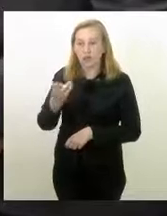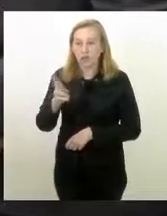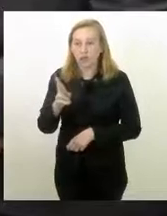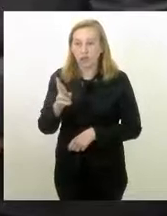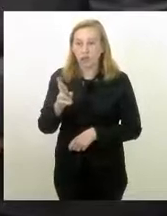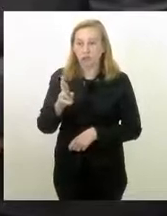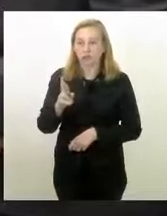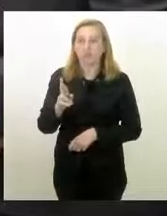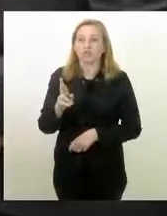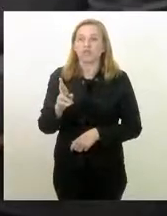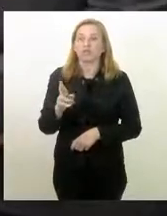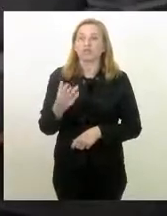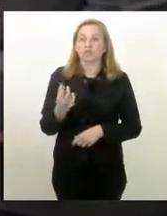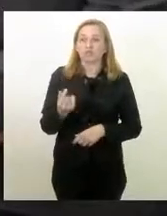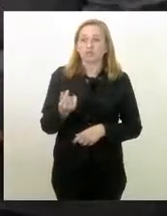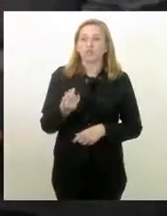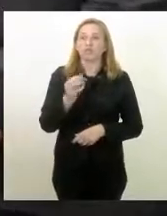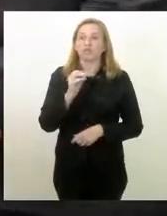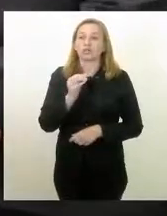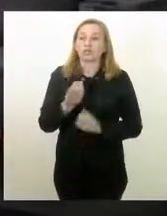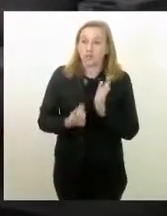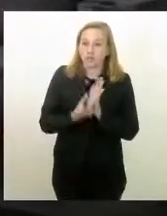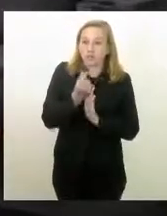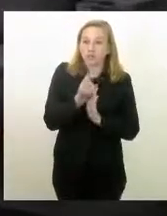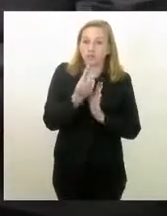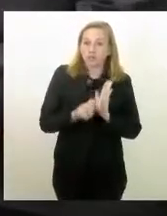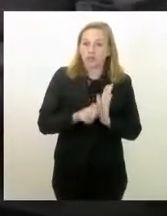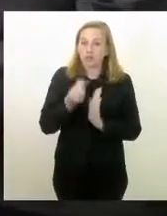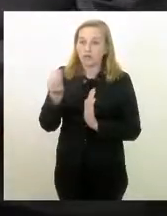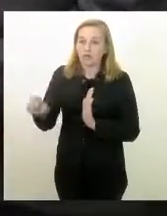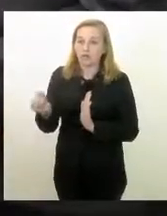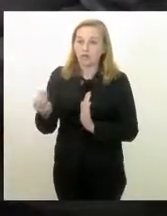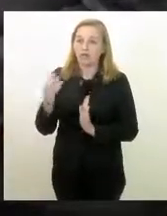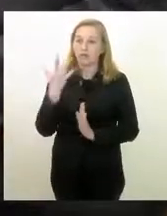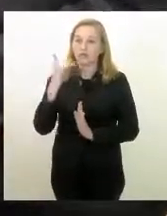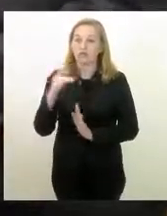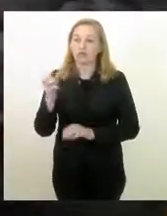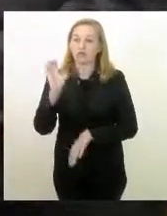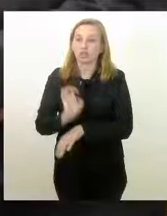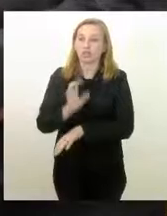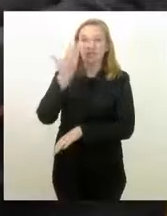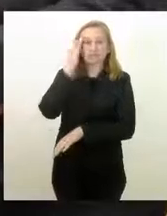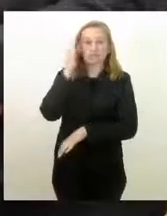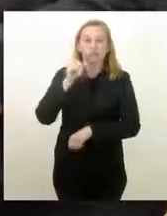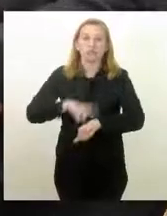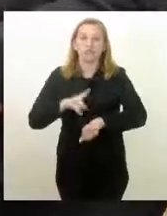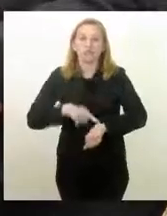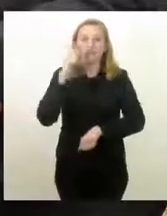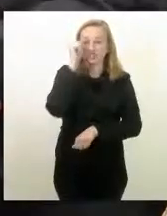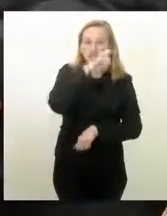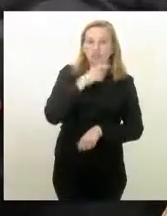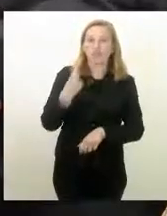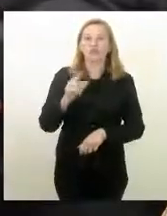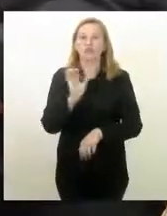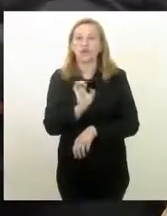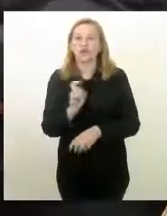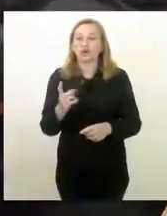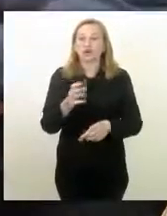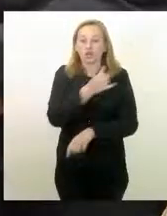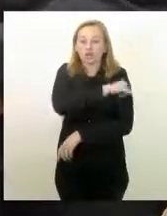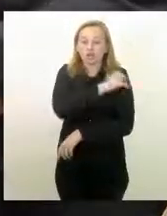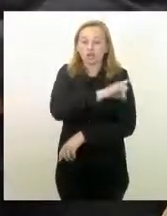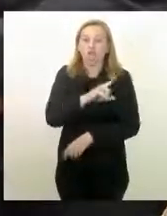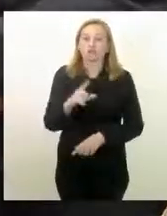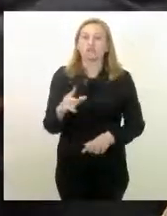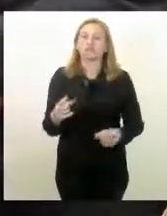1,3 bilhão do nosso orçamento. Devolvemos ao Tesouro Estadual porque entendemos o momento difícil que o Rio de Janeiro enfrentou e ainda